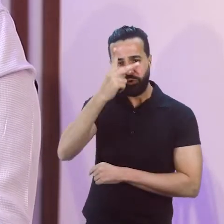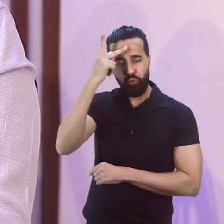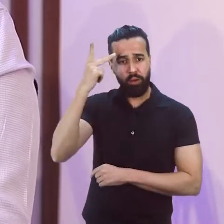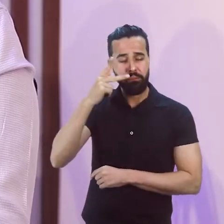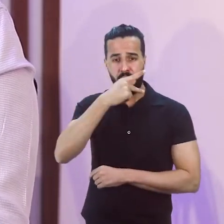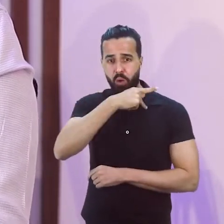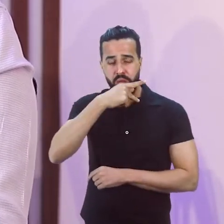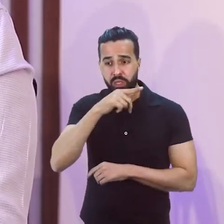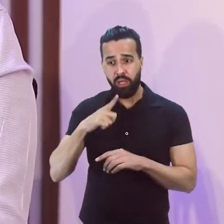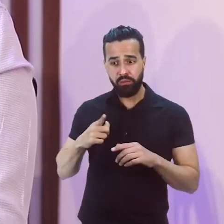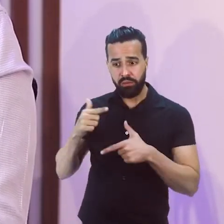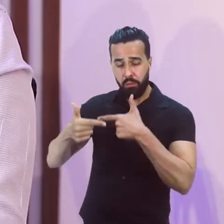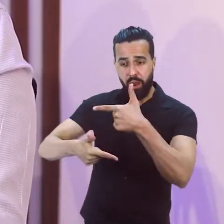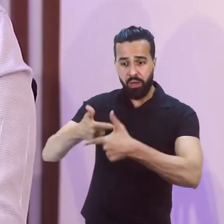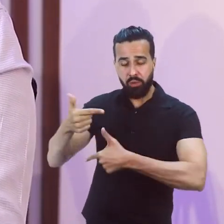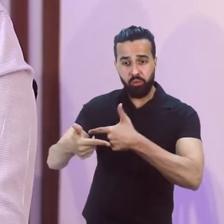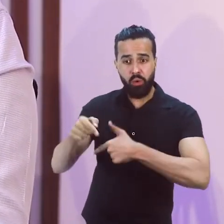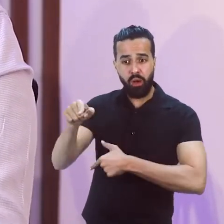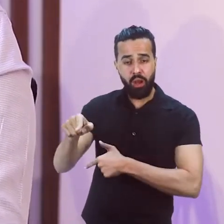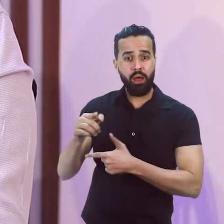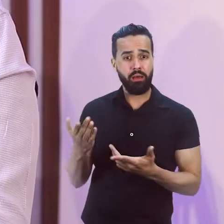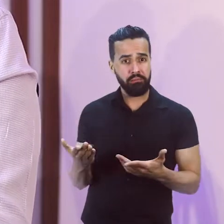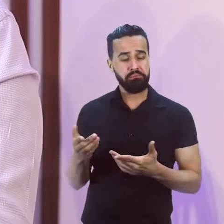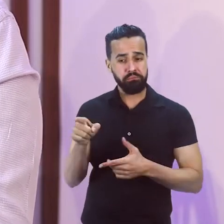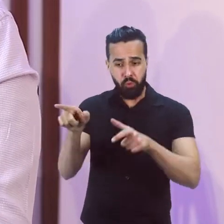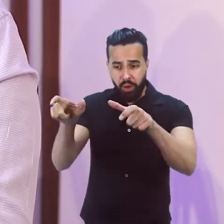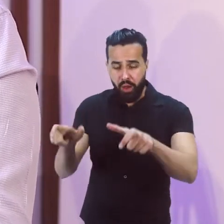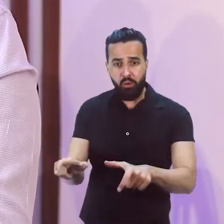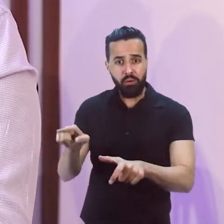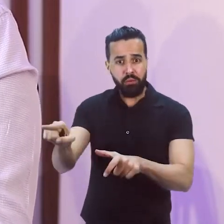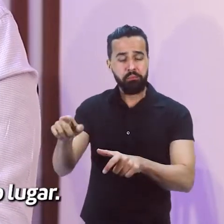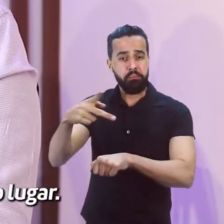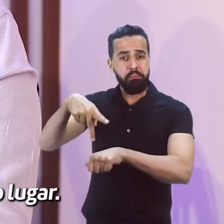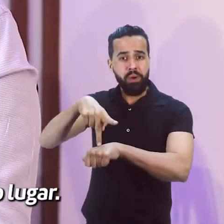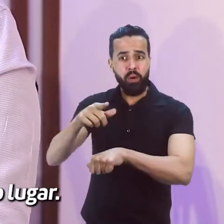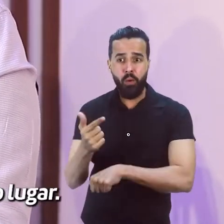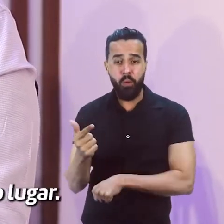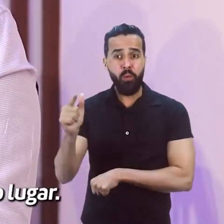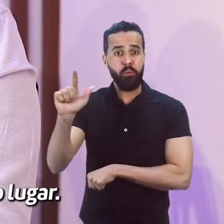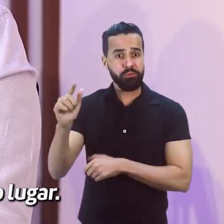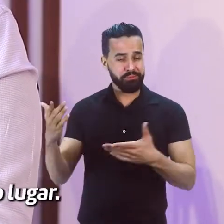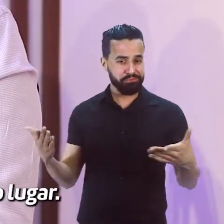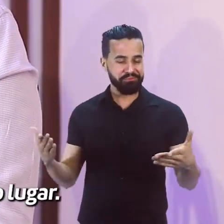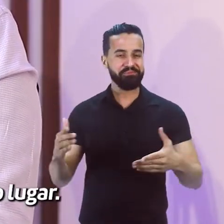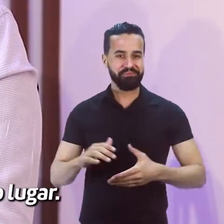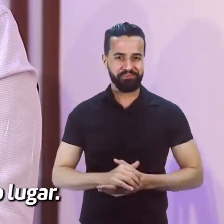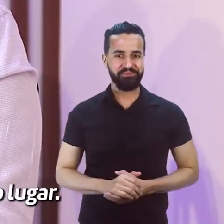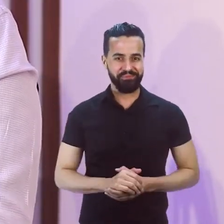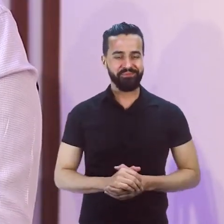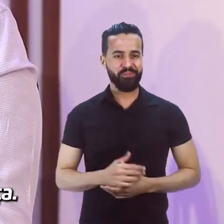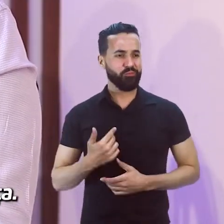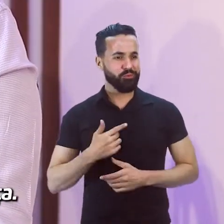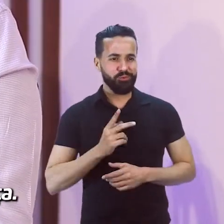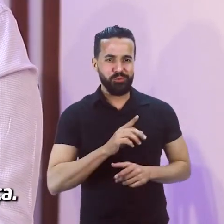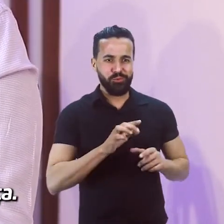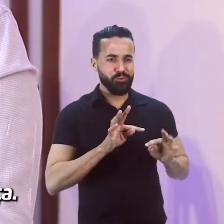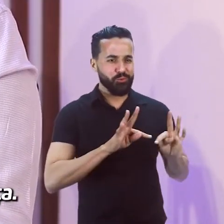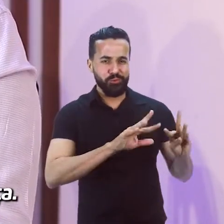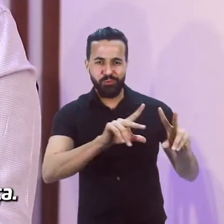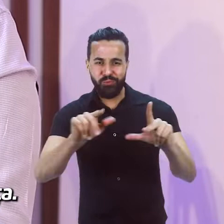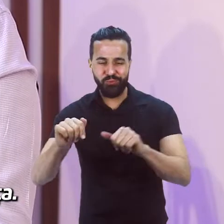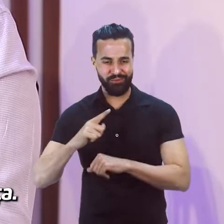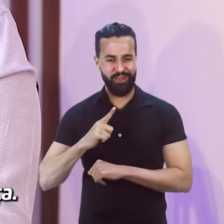pensou? Rapaz, é coincidência mesmo, hein? Pois é. Mas o povo Porangatu é assim, está em todo lugar. Mas, Heberto,